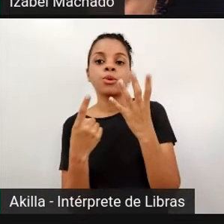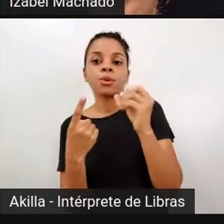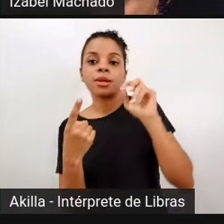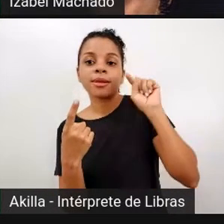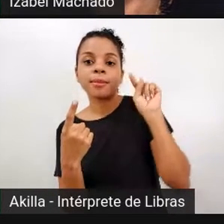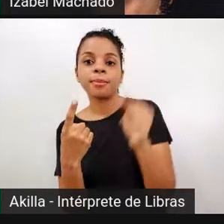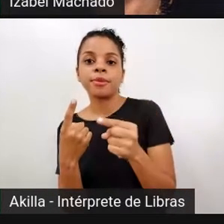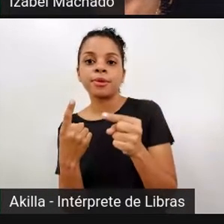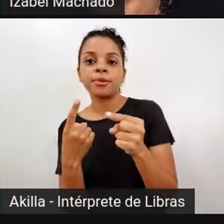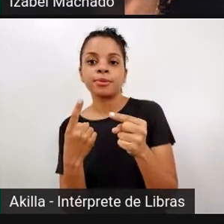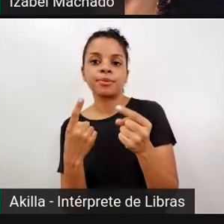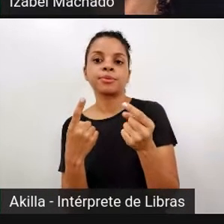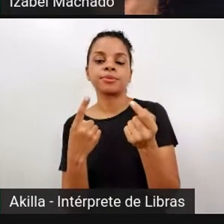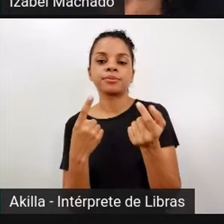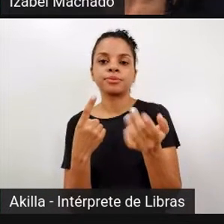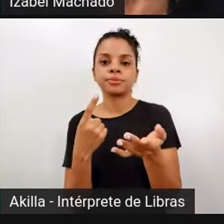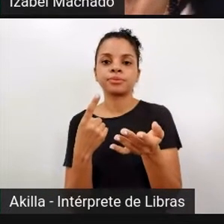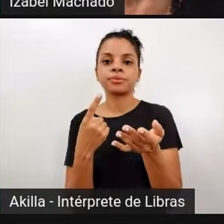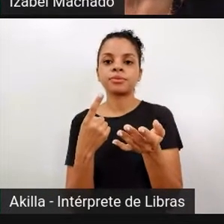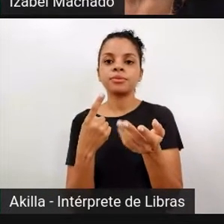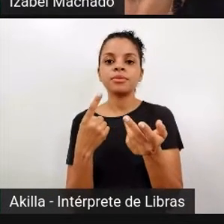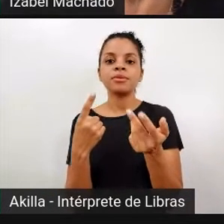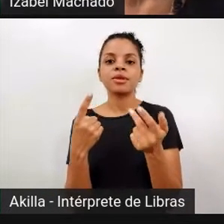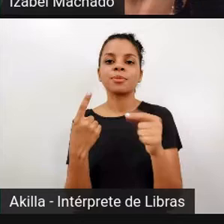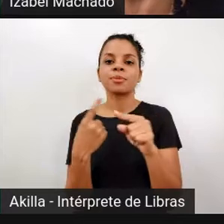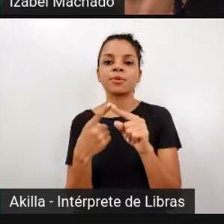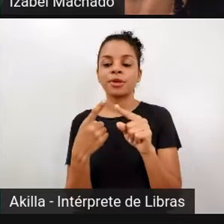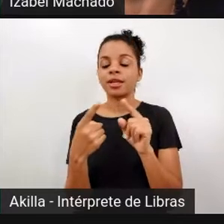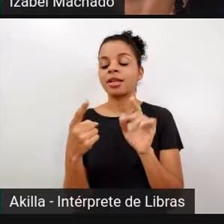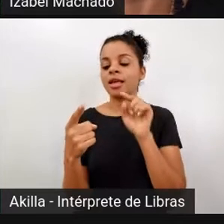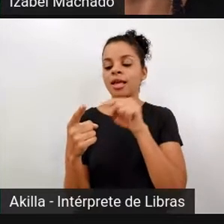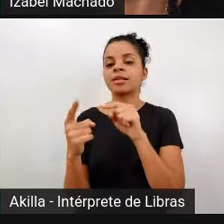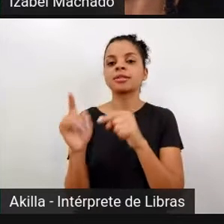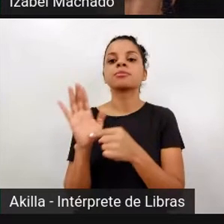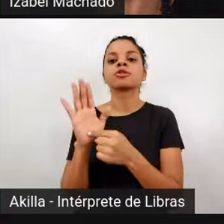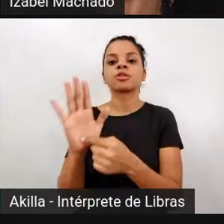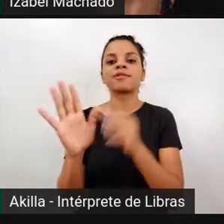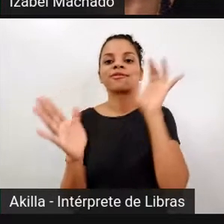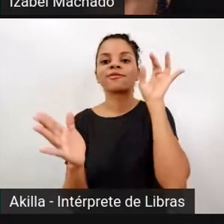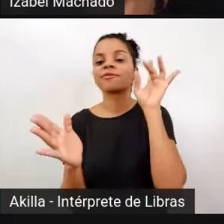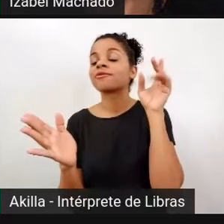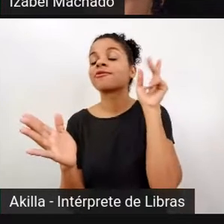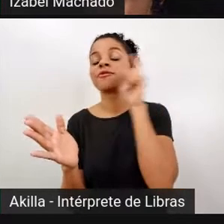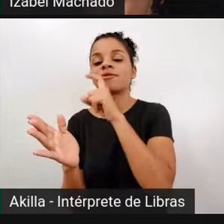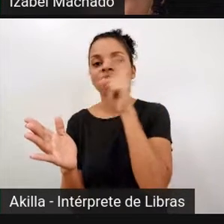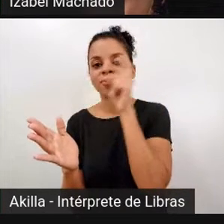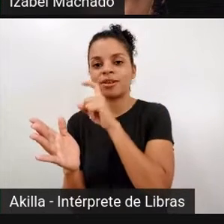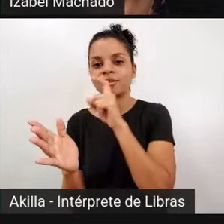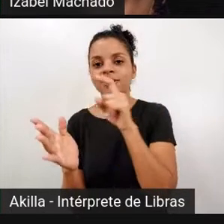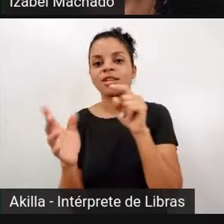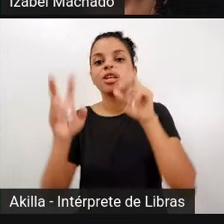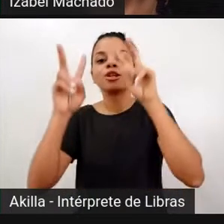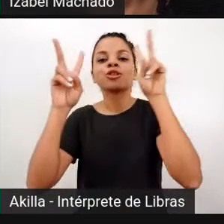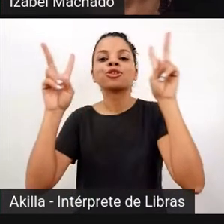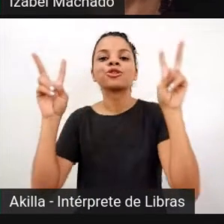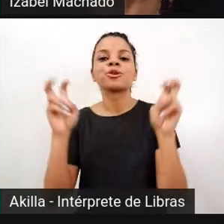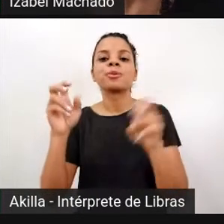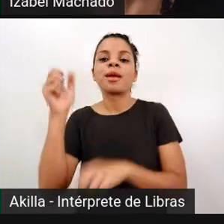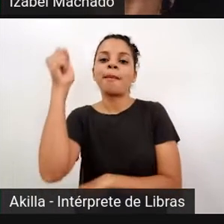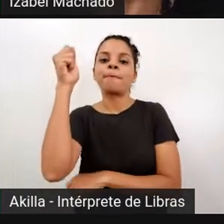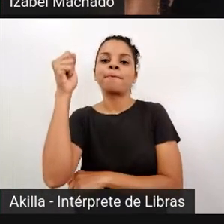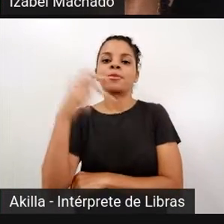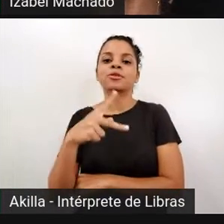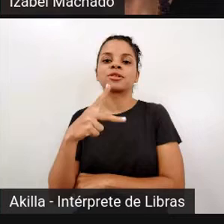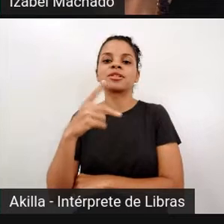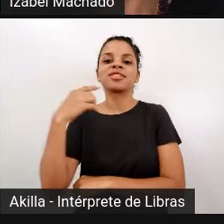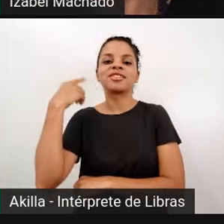visitas, a notícia comprovando que a matéria era falsa, se referia à aposentadoria de deputados a partir de 1 ano de